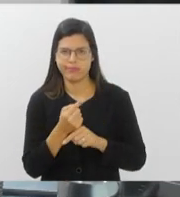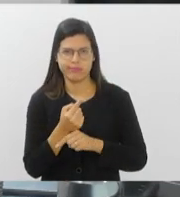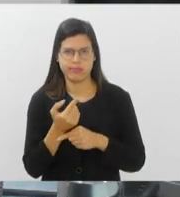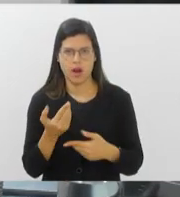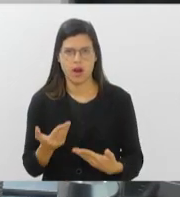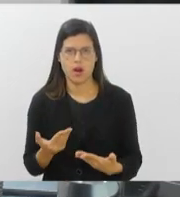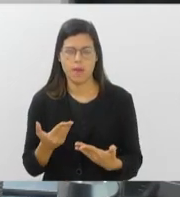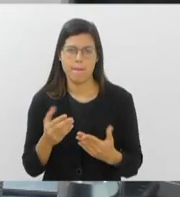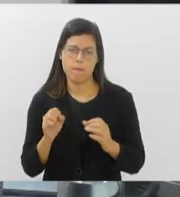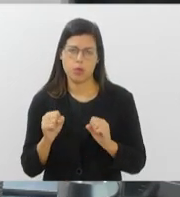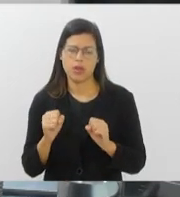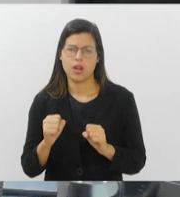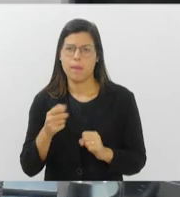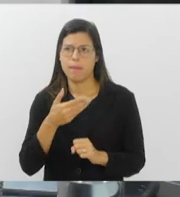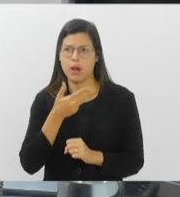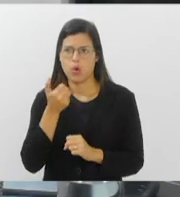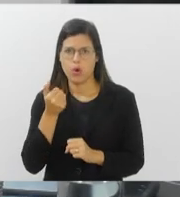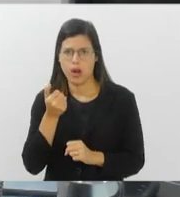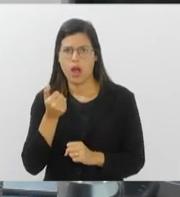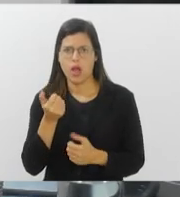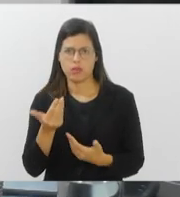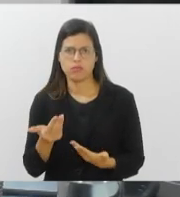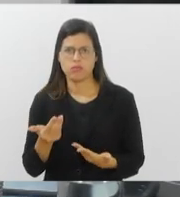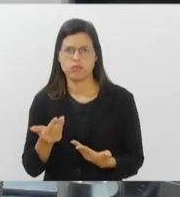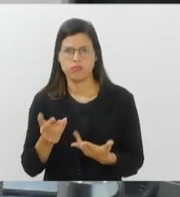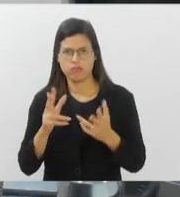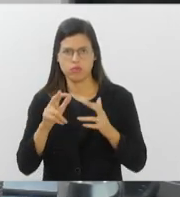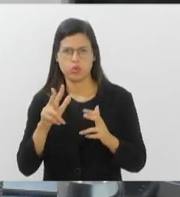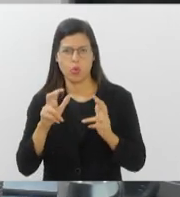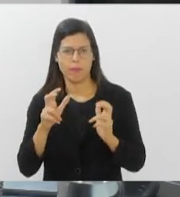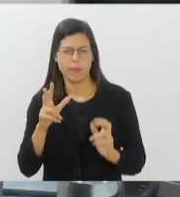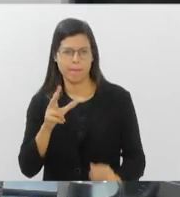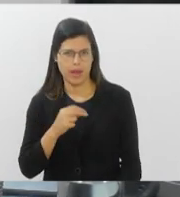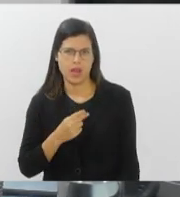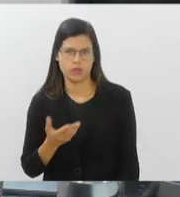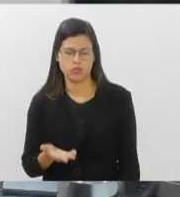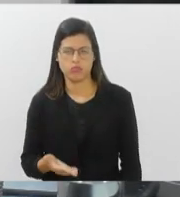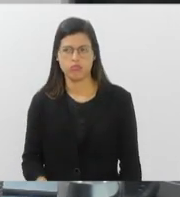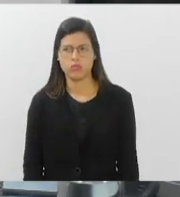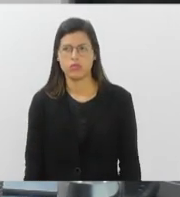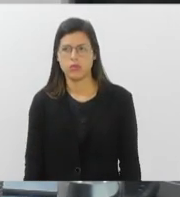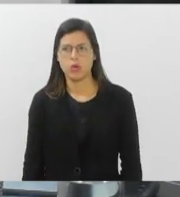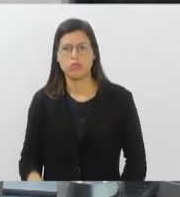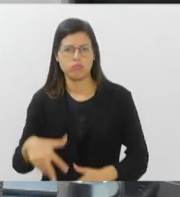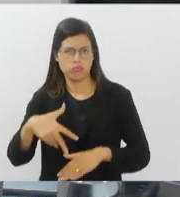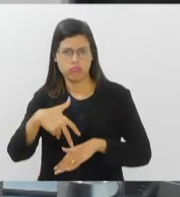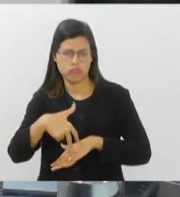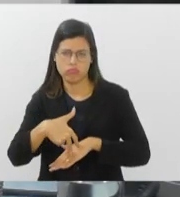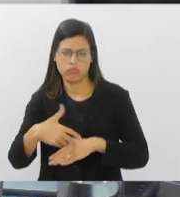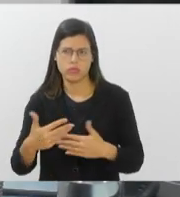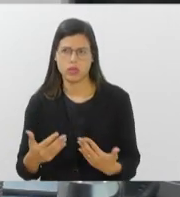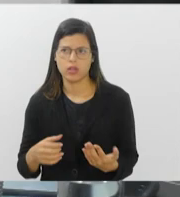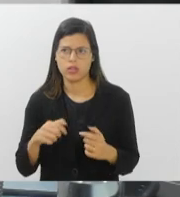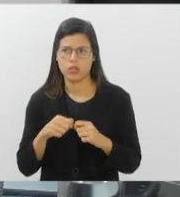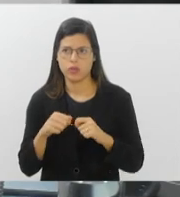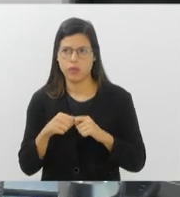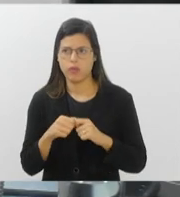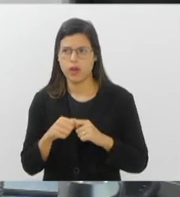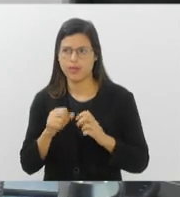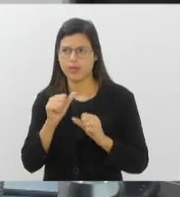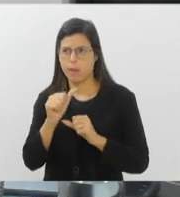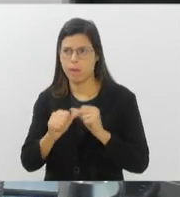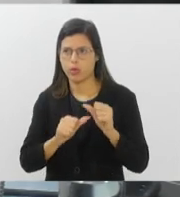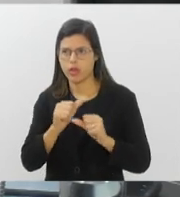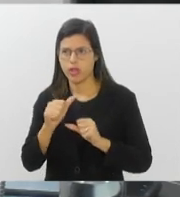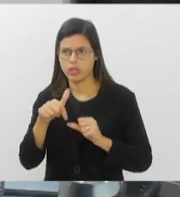aspecto de mérito, mas que pode ser melhorado de fato. E aí coloco à disposição aí com Vossa Excelência se a gente faz a reforma aqui,